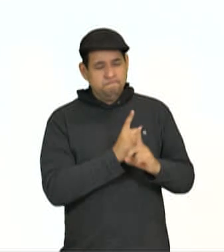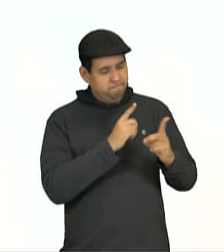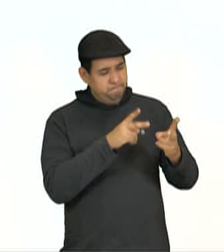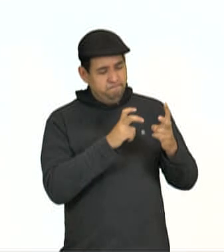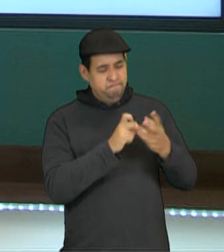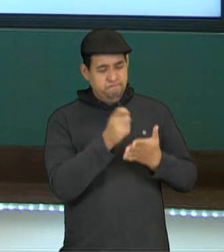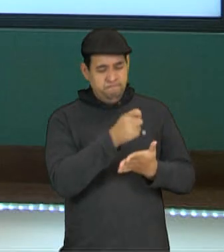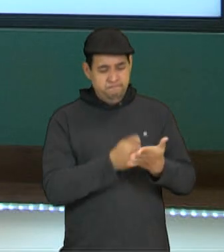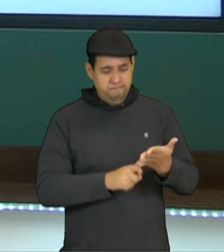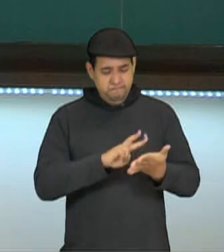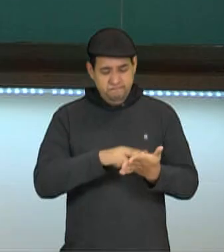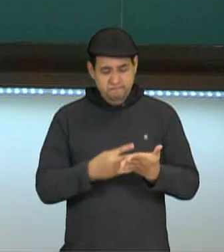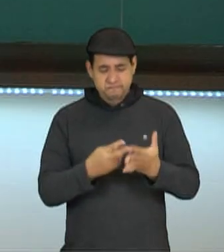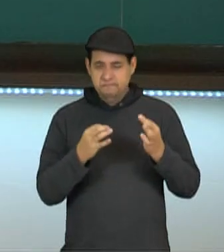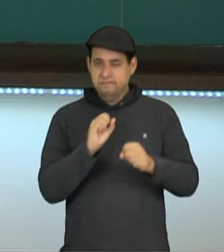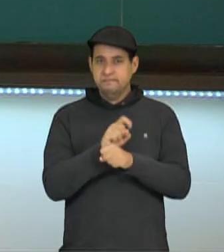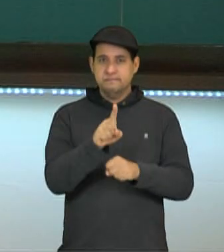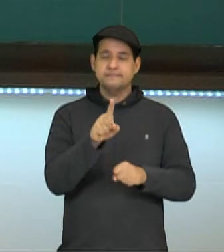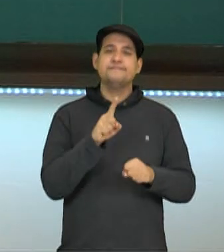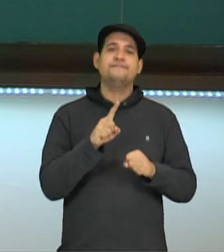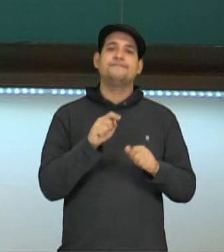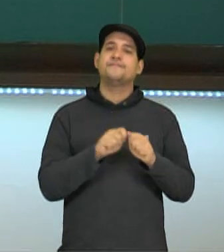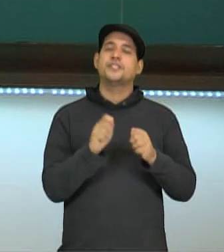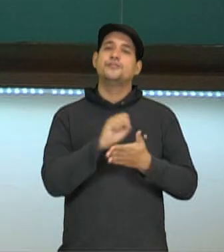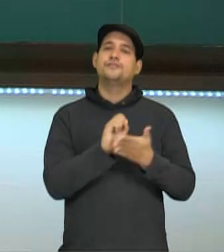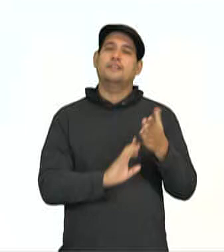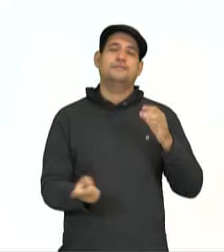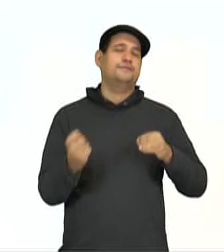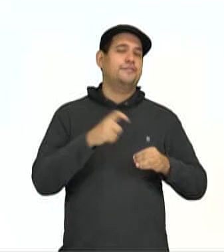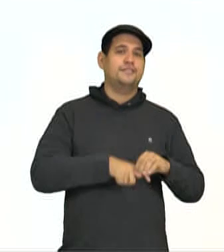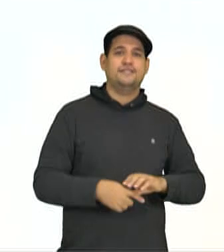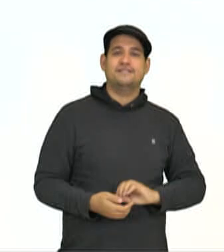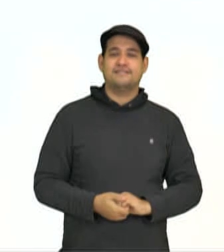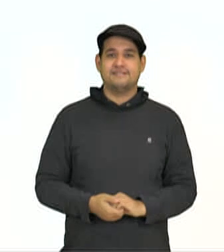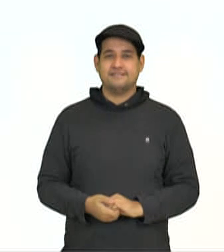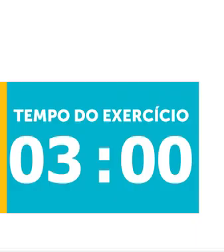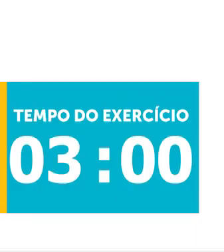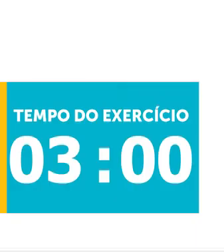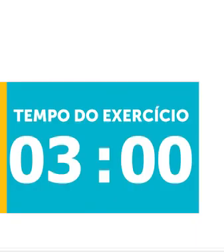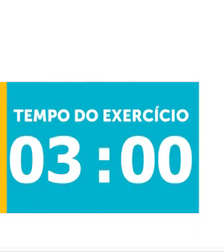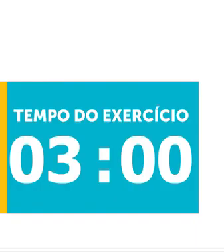para mim aí, tá bom? Eu vou dar um tempinho para vocês fazerem a atividade e eu já volto. Vamos lá.